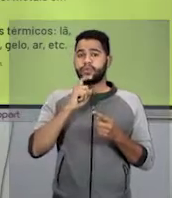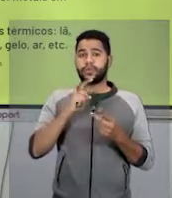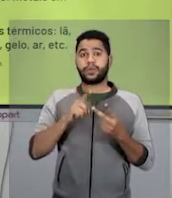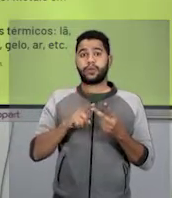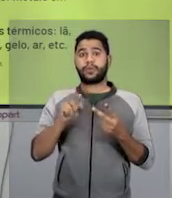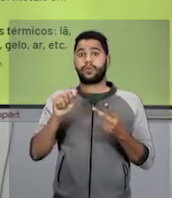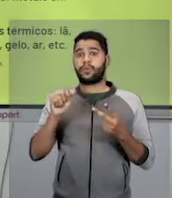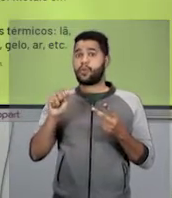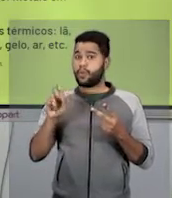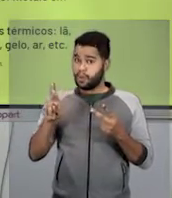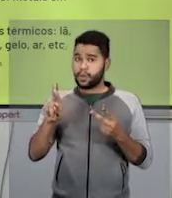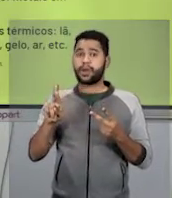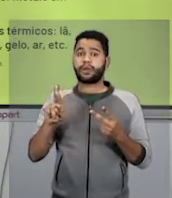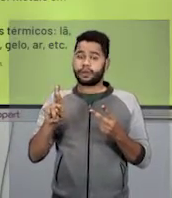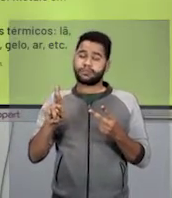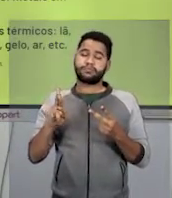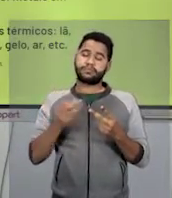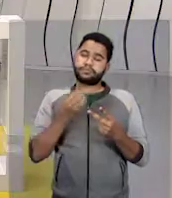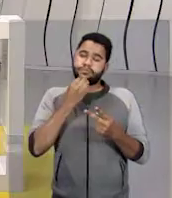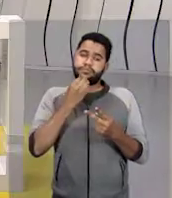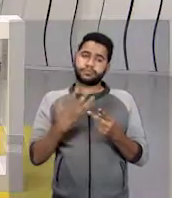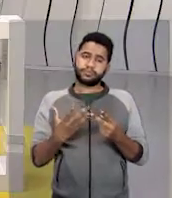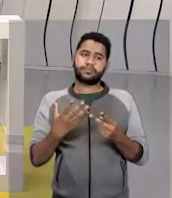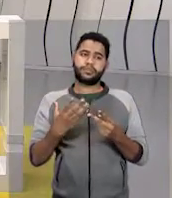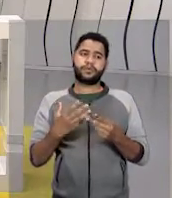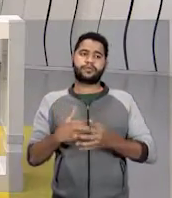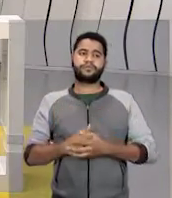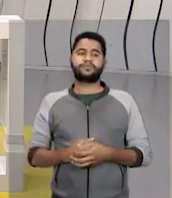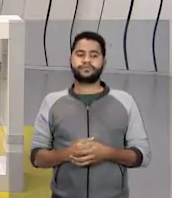ar. Ele é um bom isolante térmico.